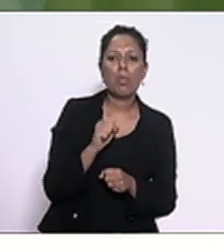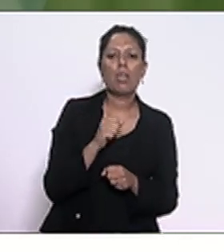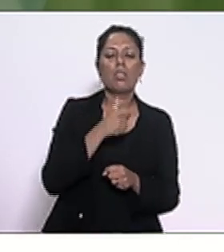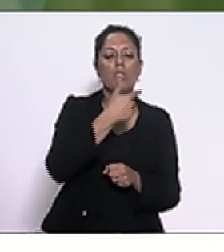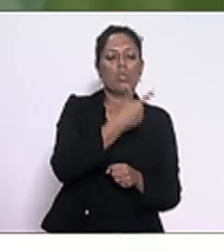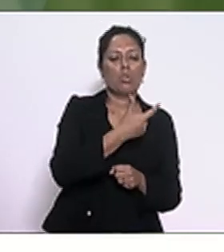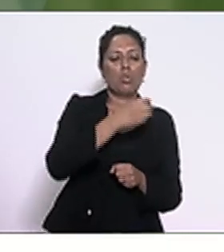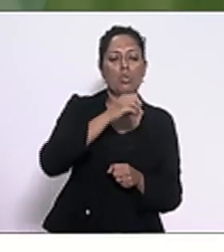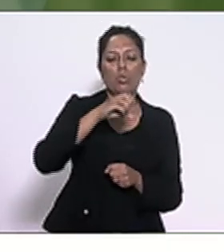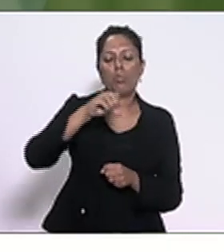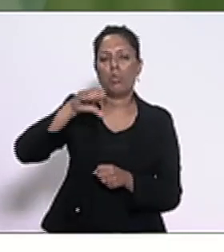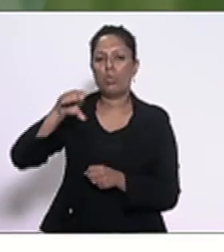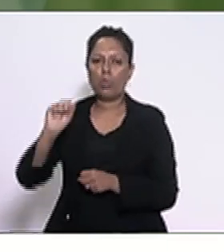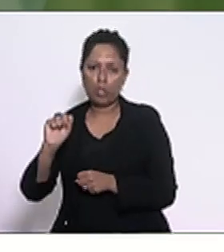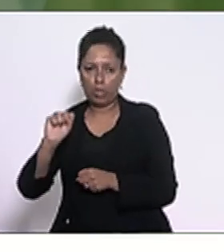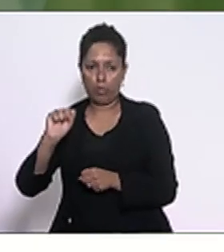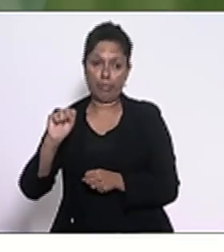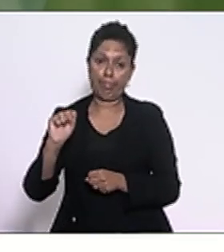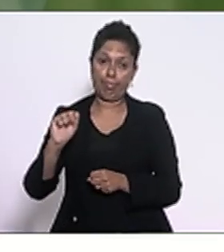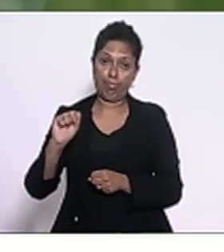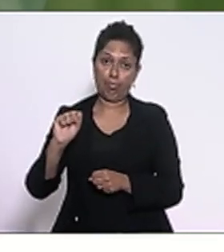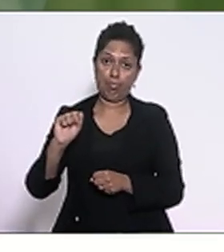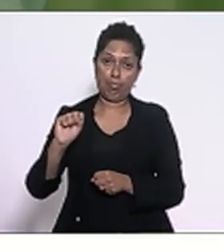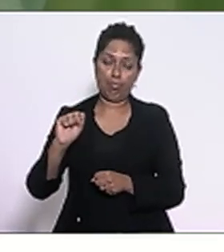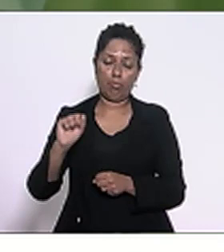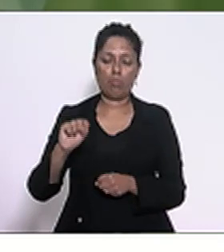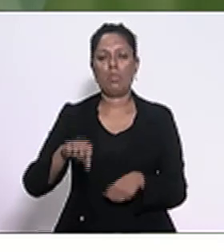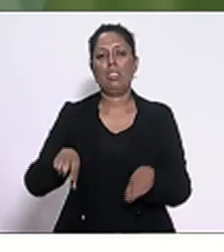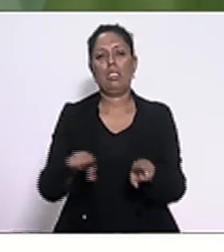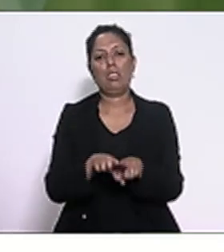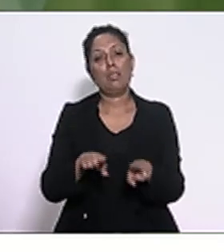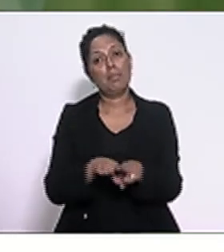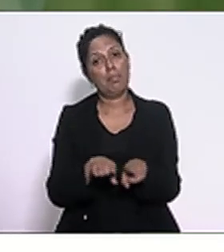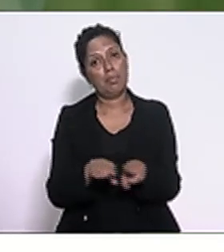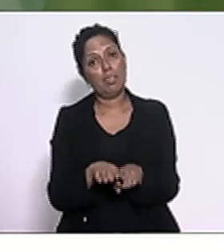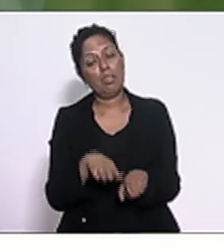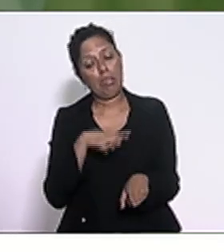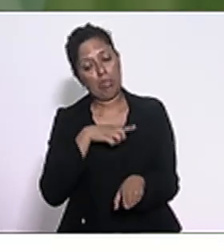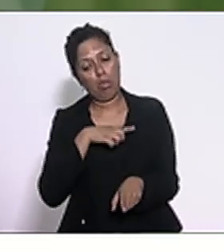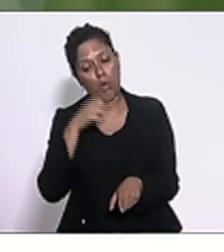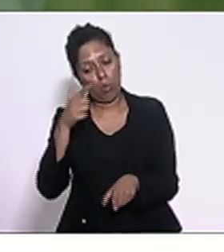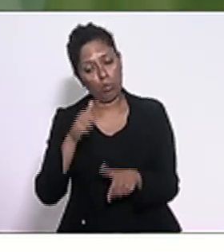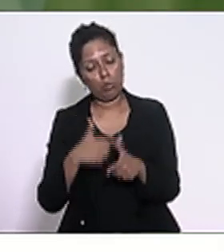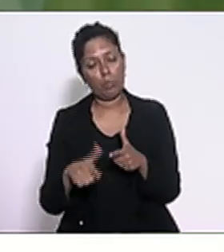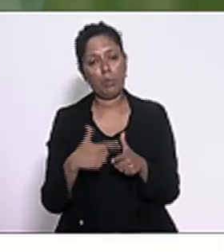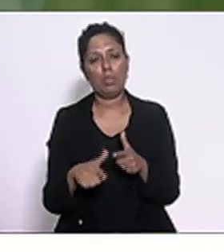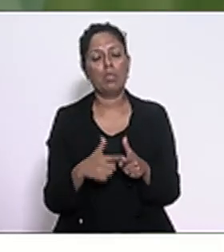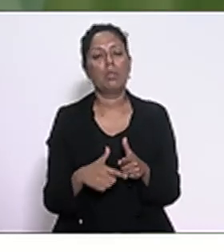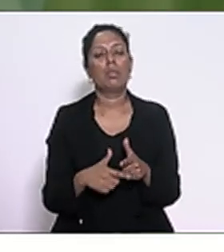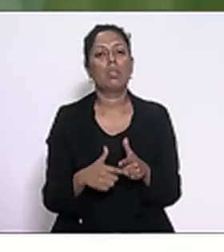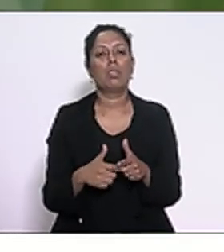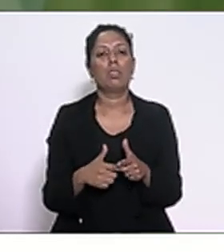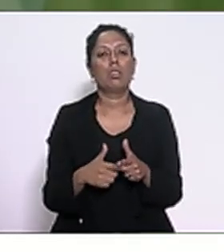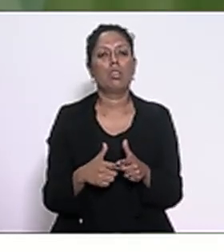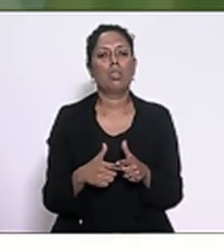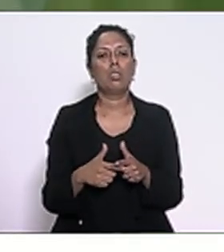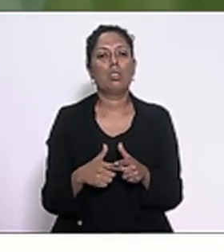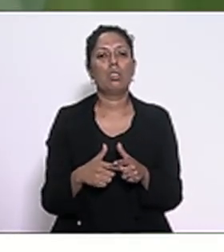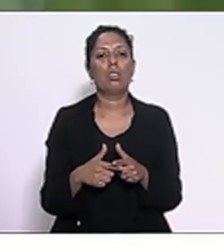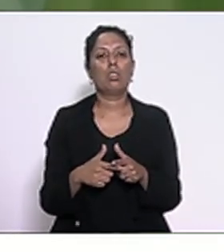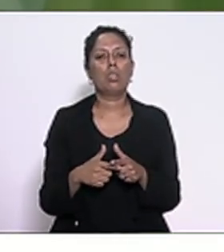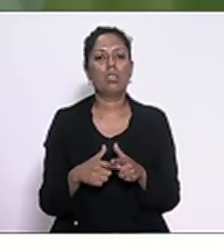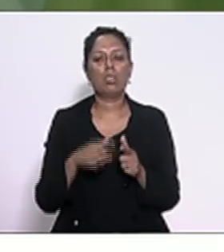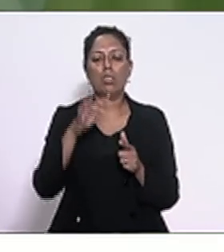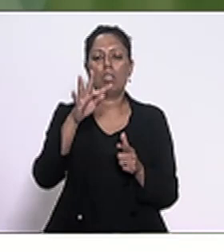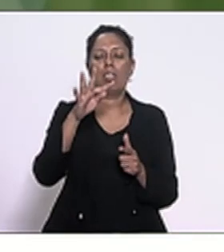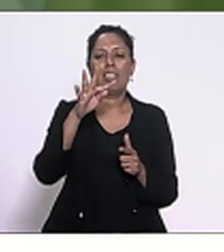2009. Né? E também aí, em cima disso, há uma outra característica. Né? O mercado de TI ele é